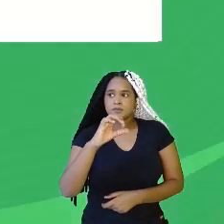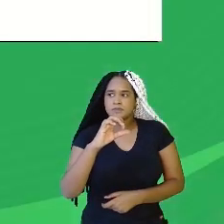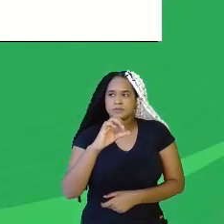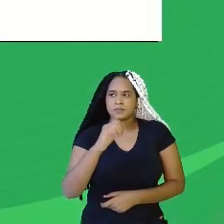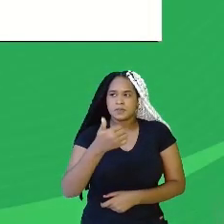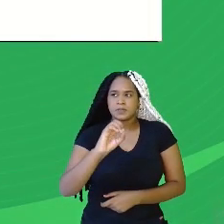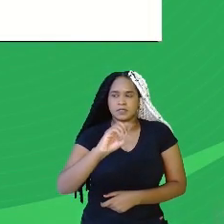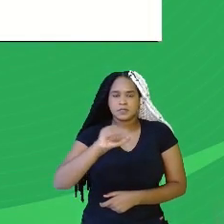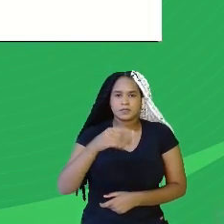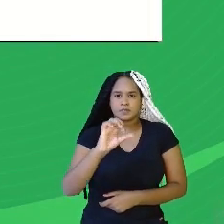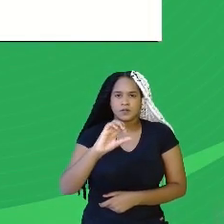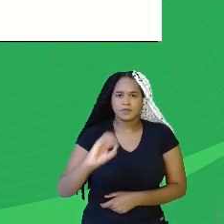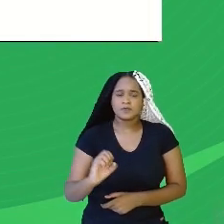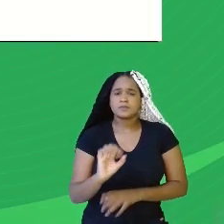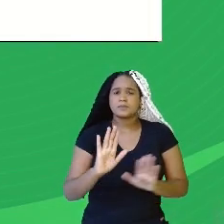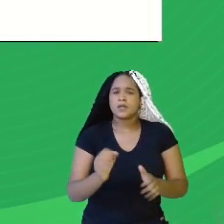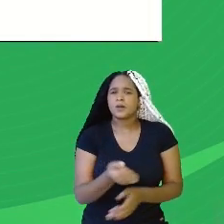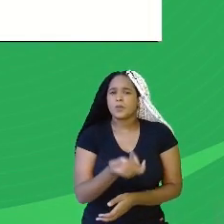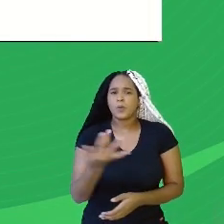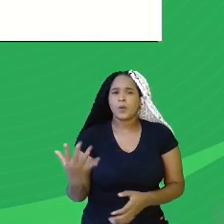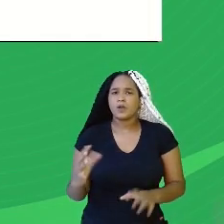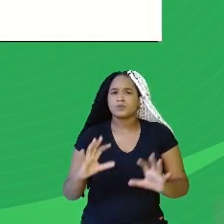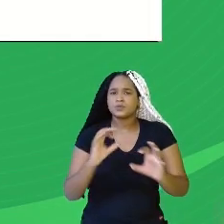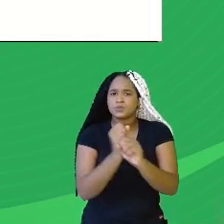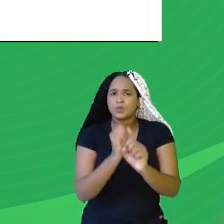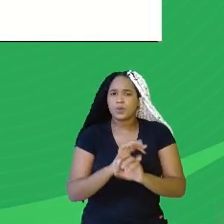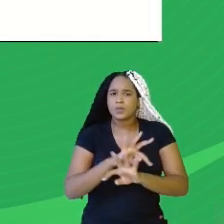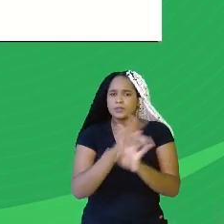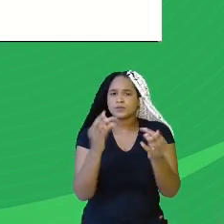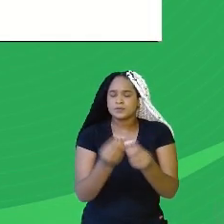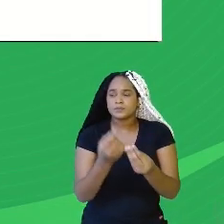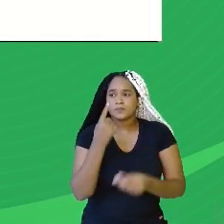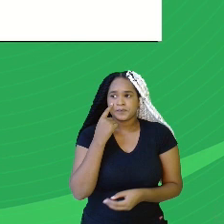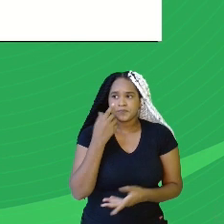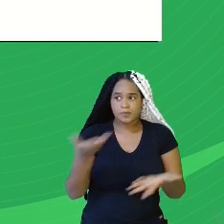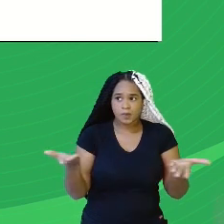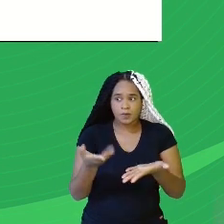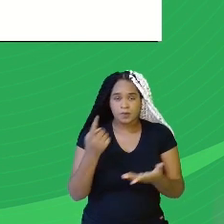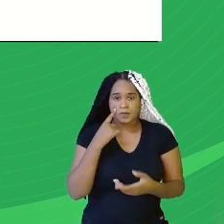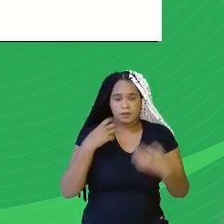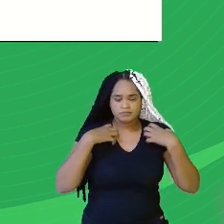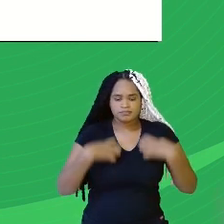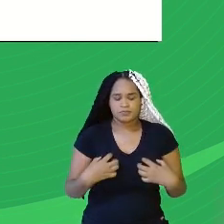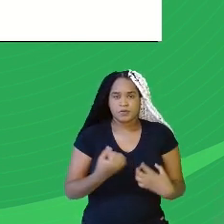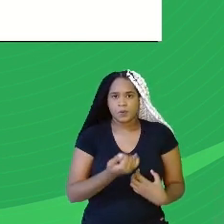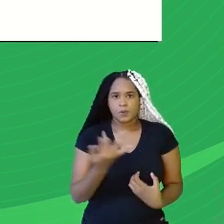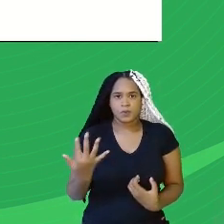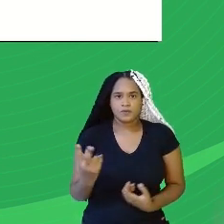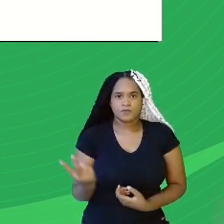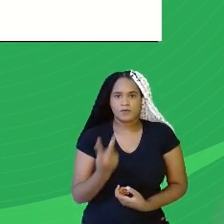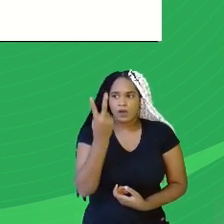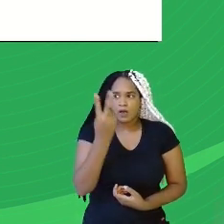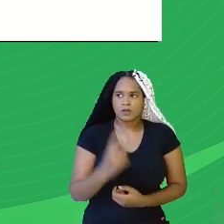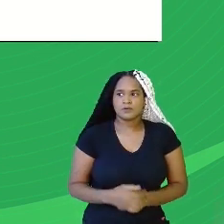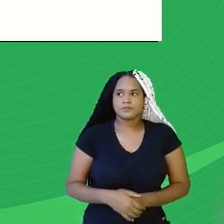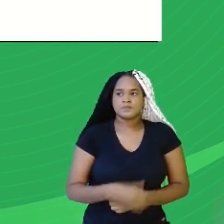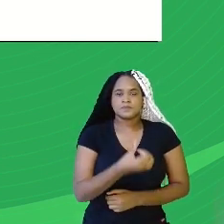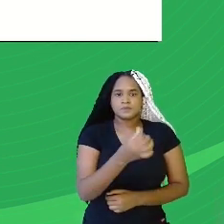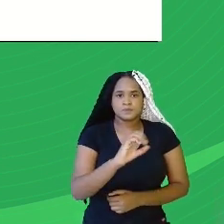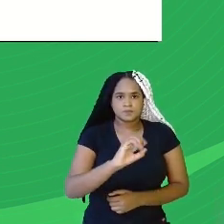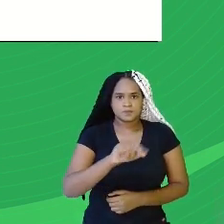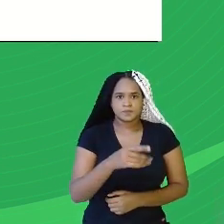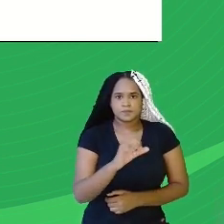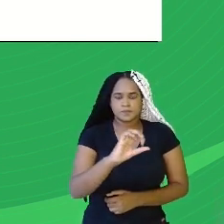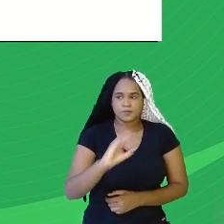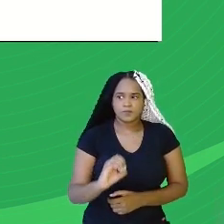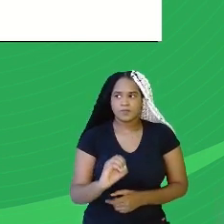ver? Vamos ver o valor que ele vai gastar? Aqui eu tenho o valor da mochila e tenho o valor do estojo,